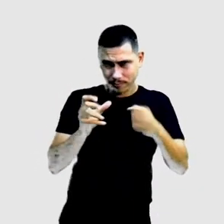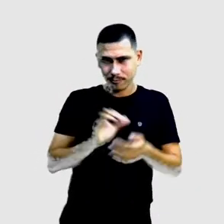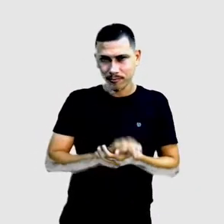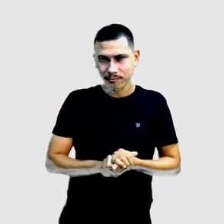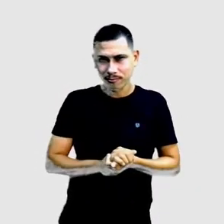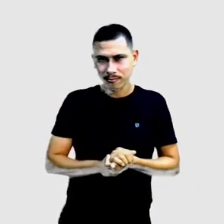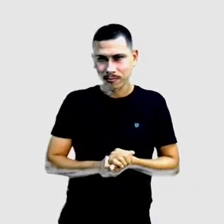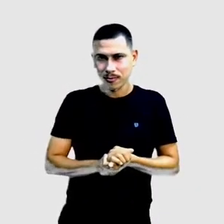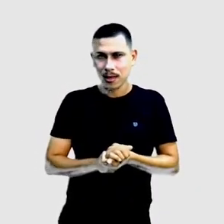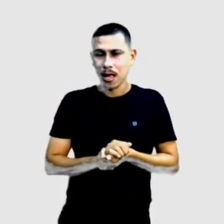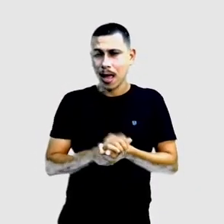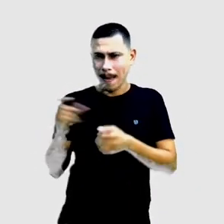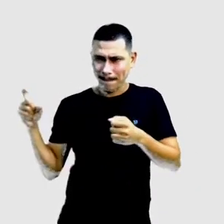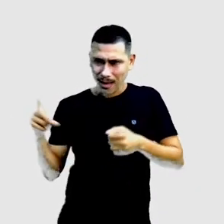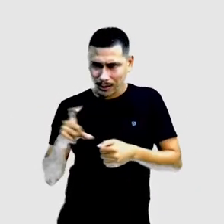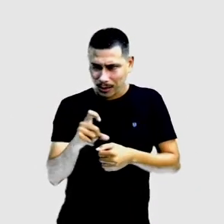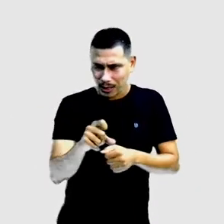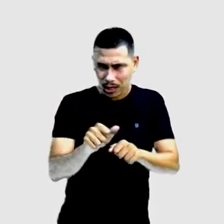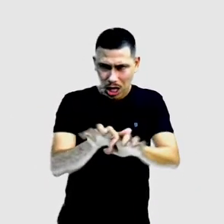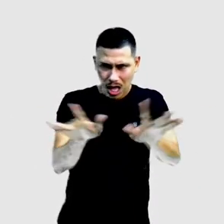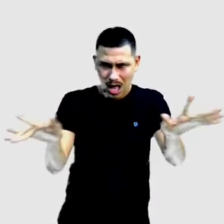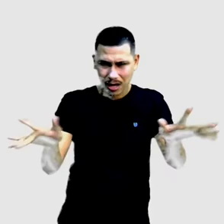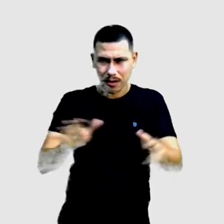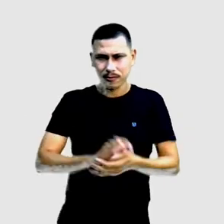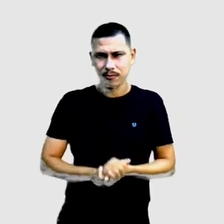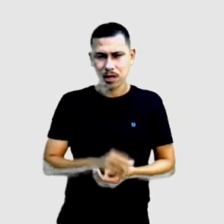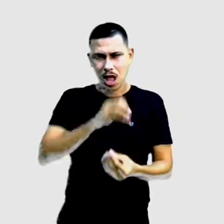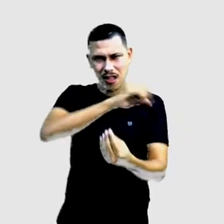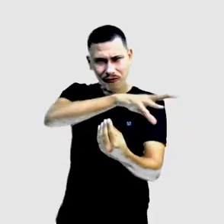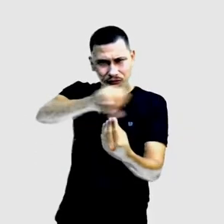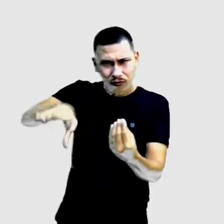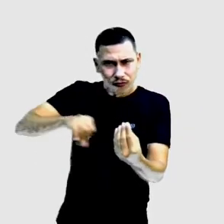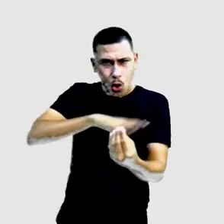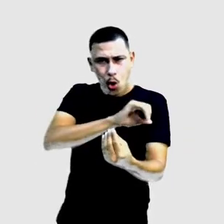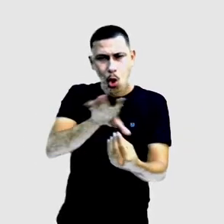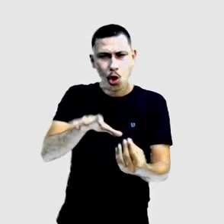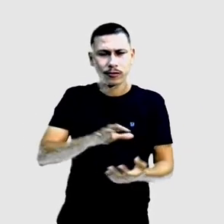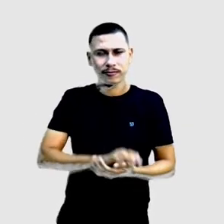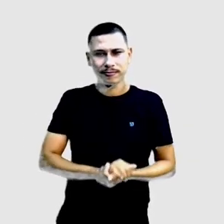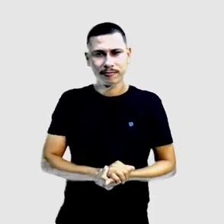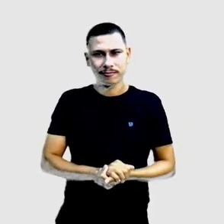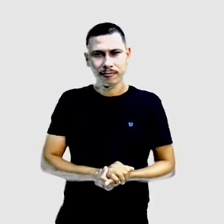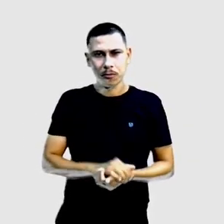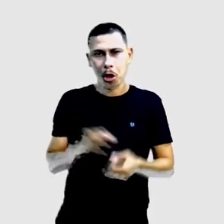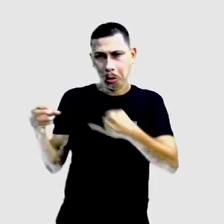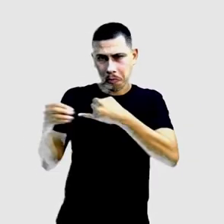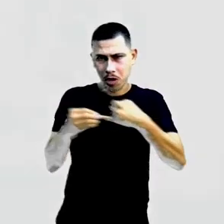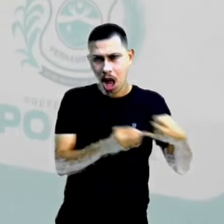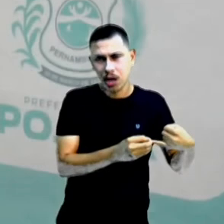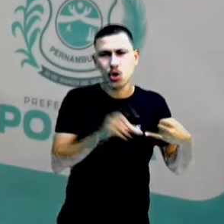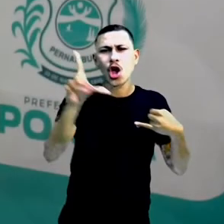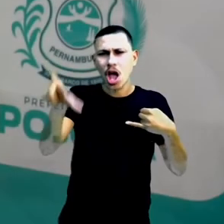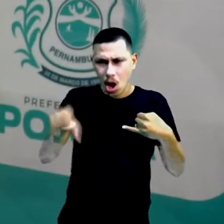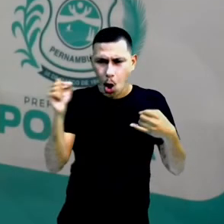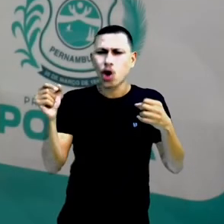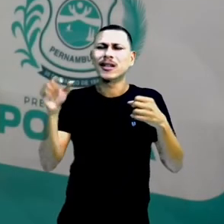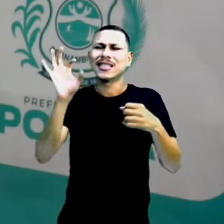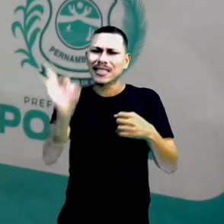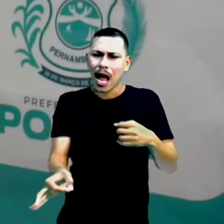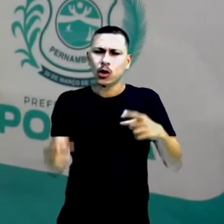a bactérias com a fungos e a protozoário